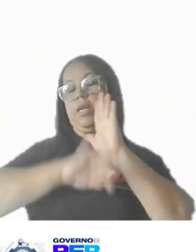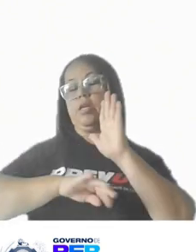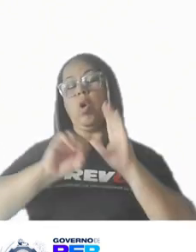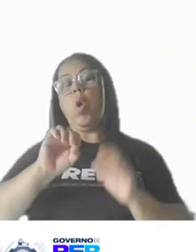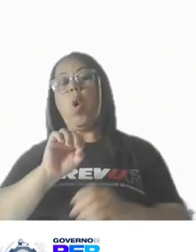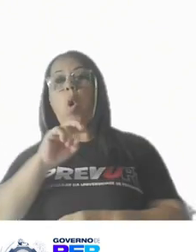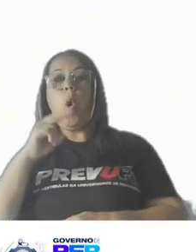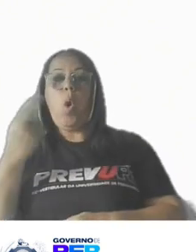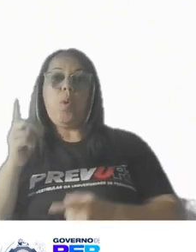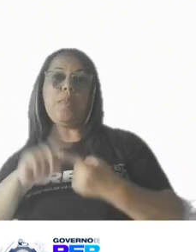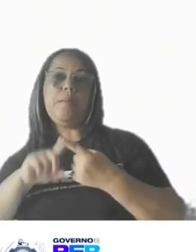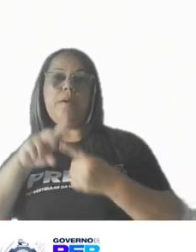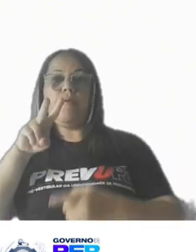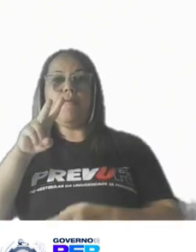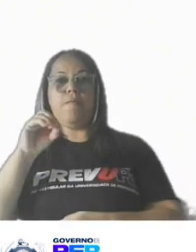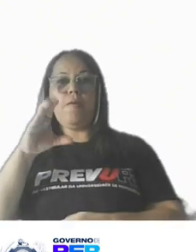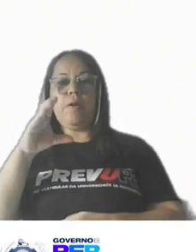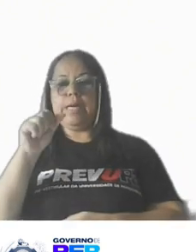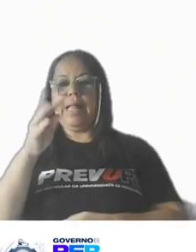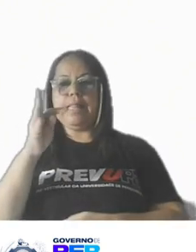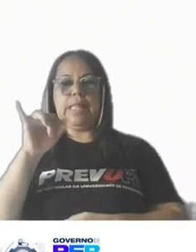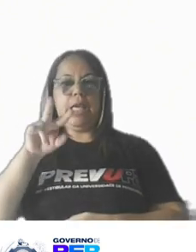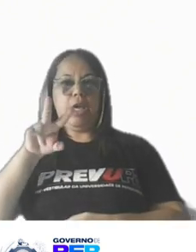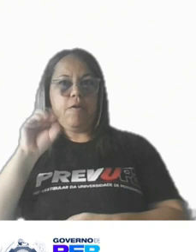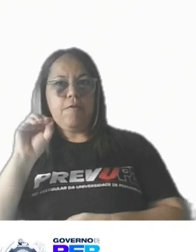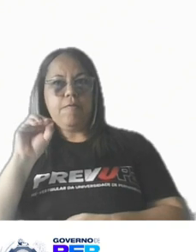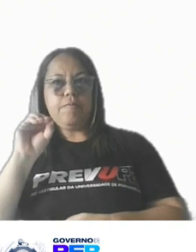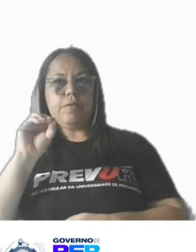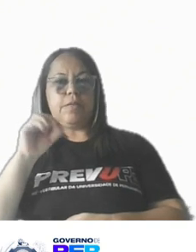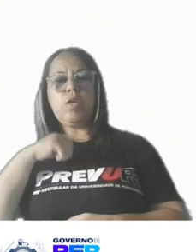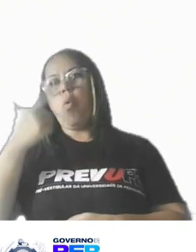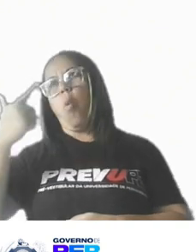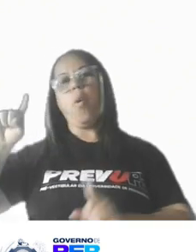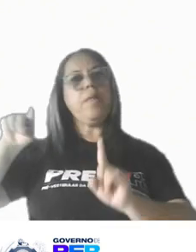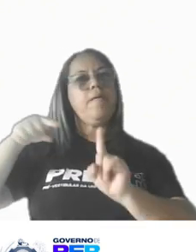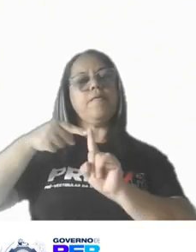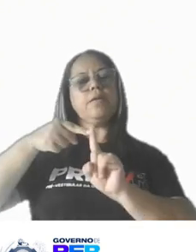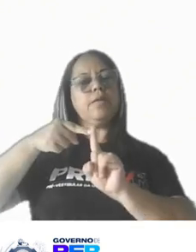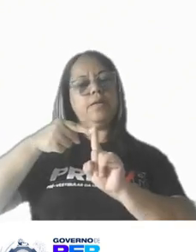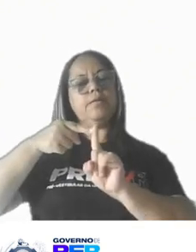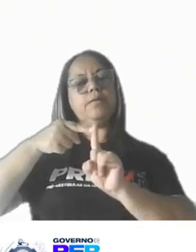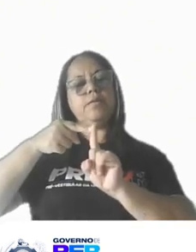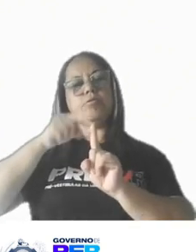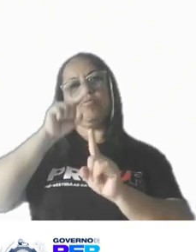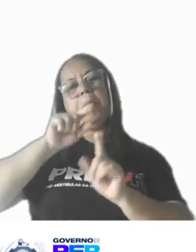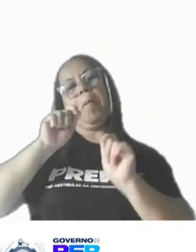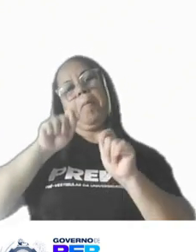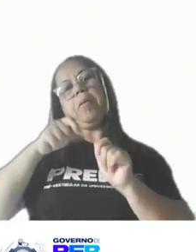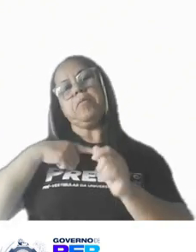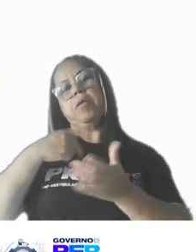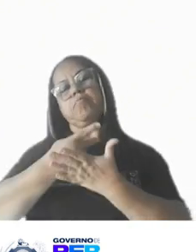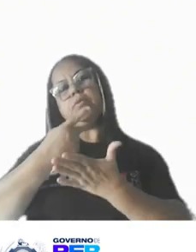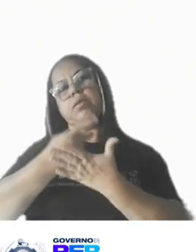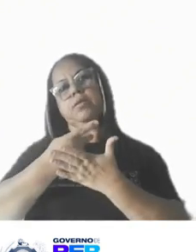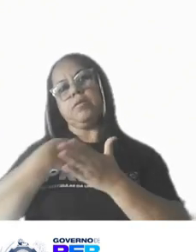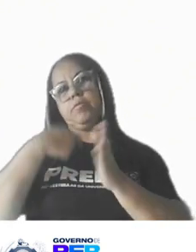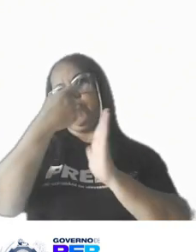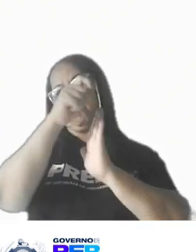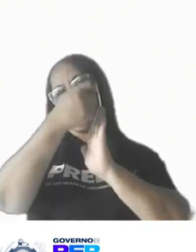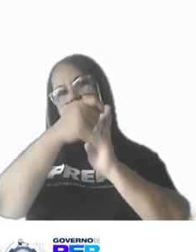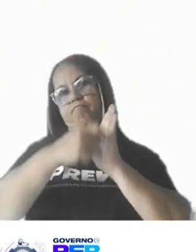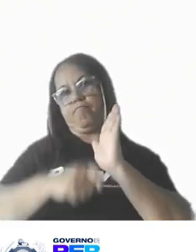ou também um vocativo, dentre outras finalidades que os dois pontos podem servir na nossa escrita.